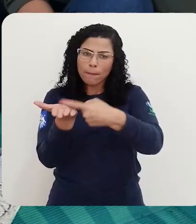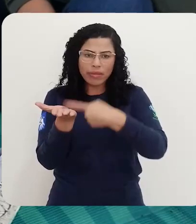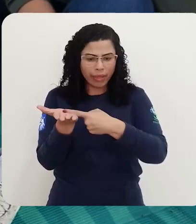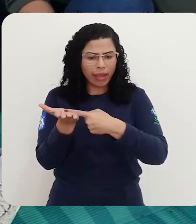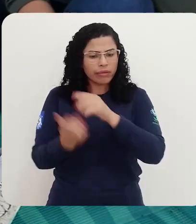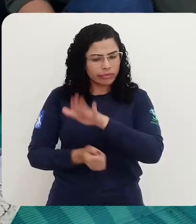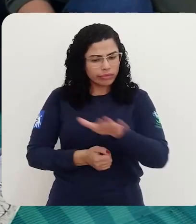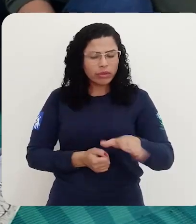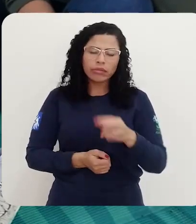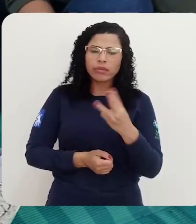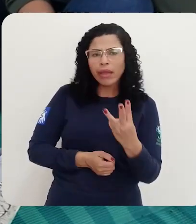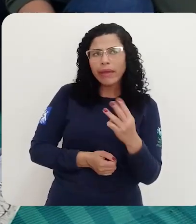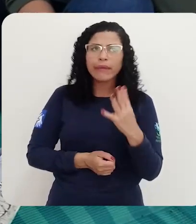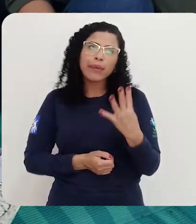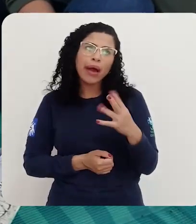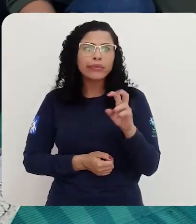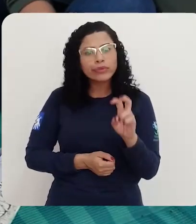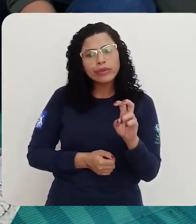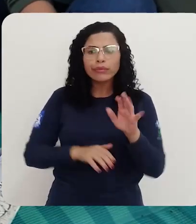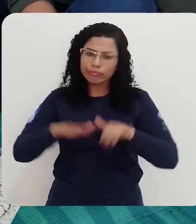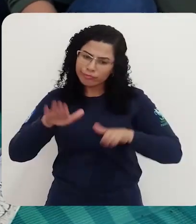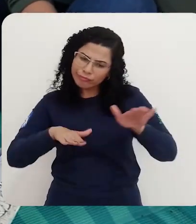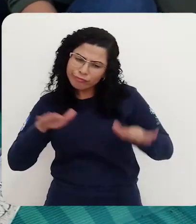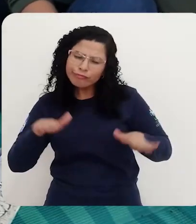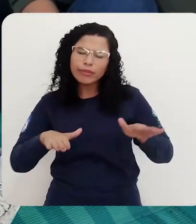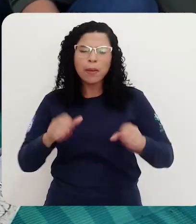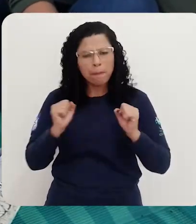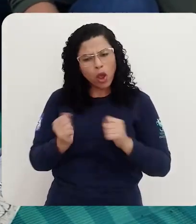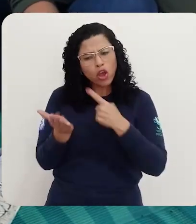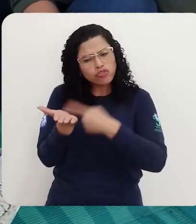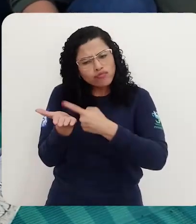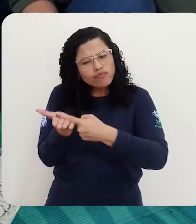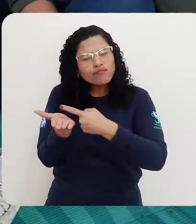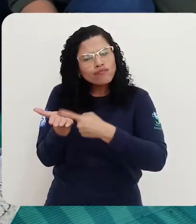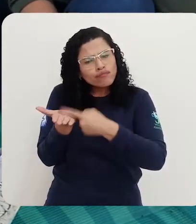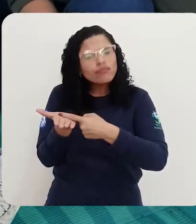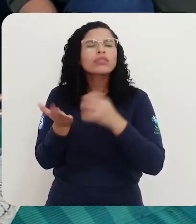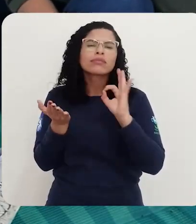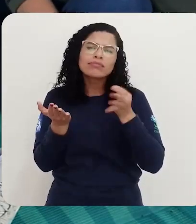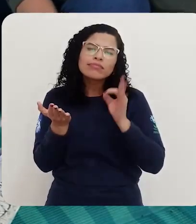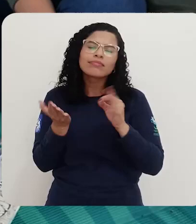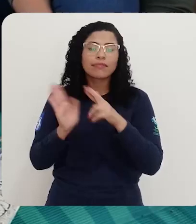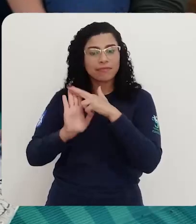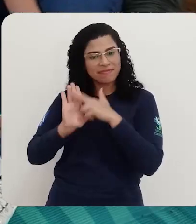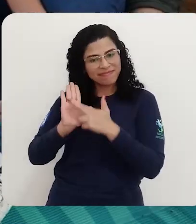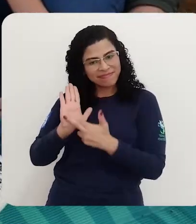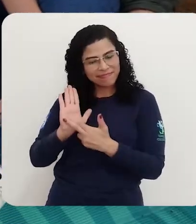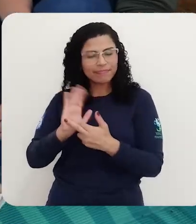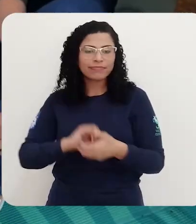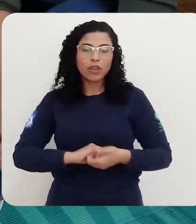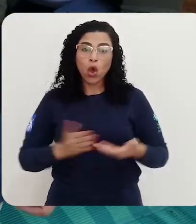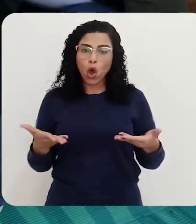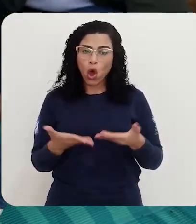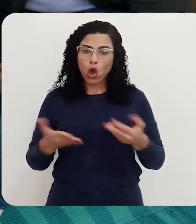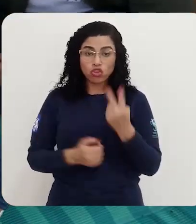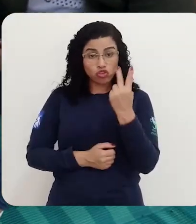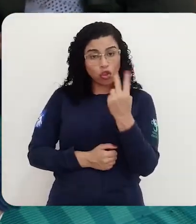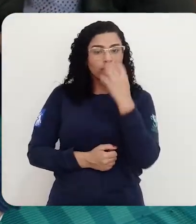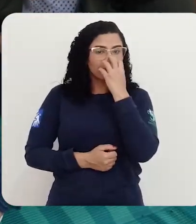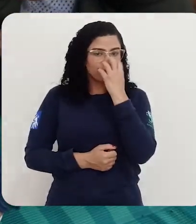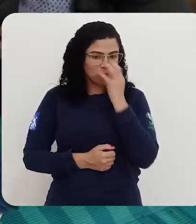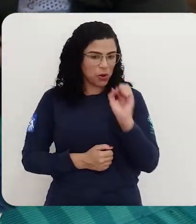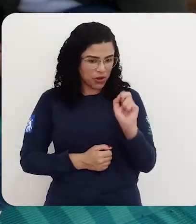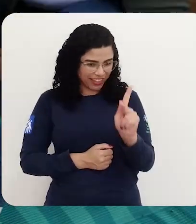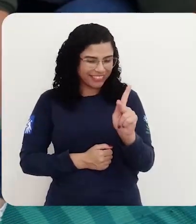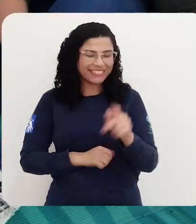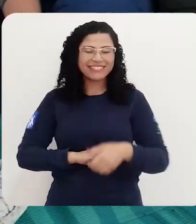estudantes, olha, pode ser 3, 4 ou 5. Hoje nós vamos aí Apenas estabelecer 2 Tá cachorros, tá